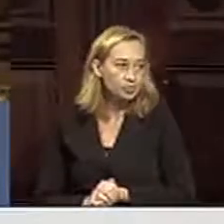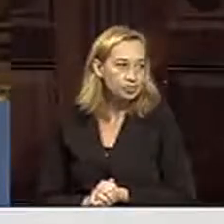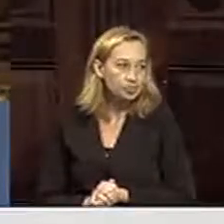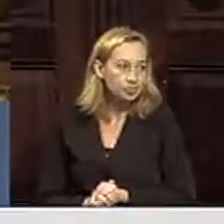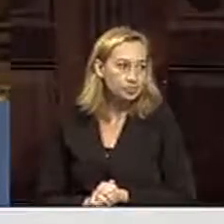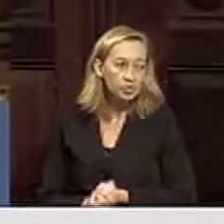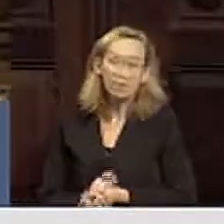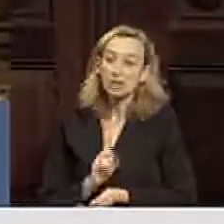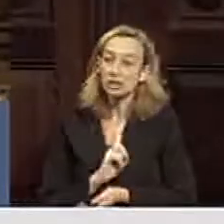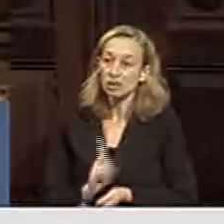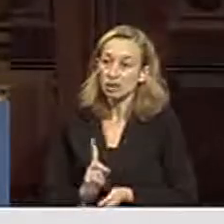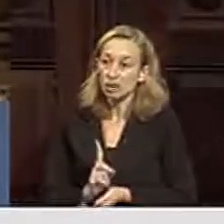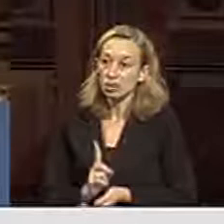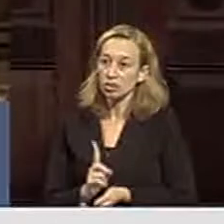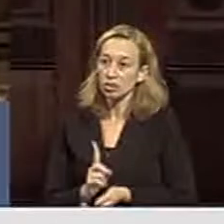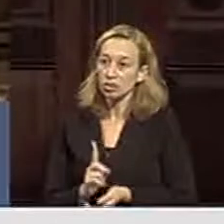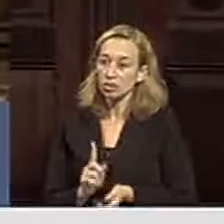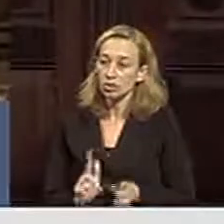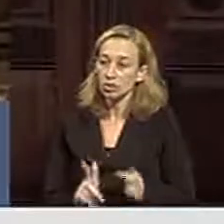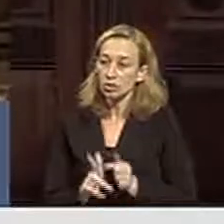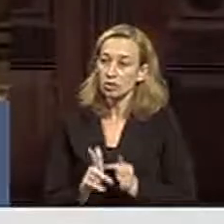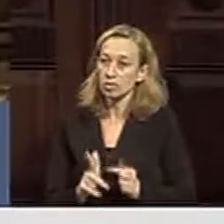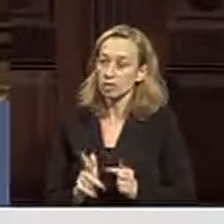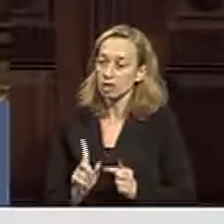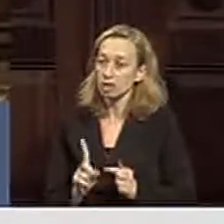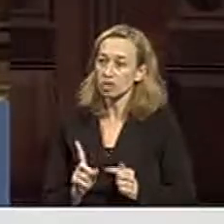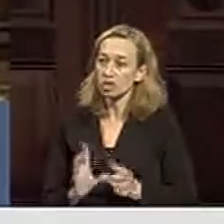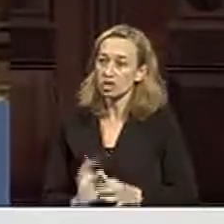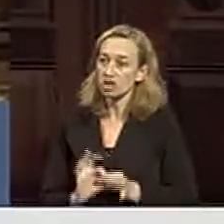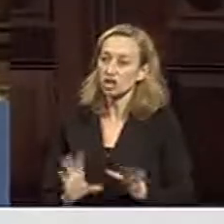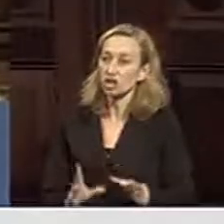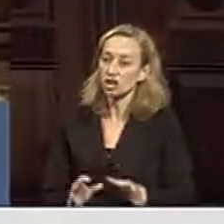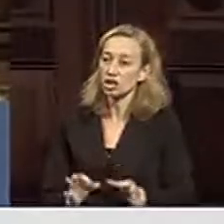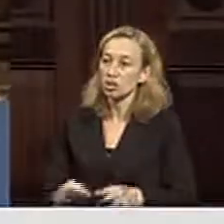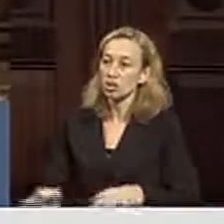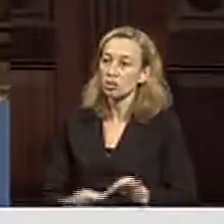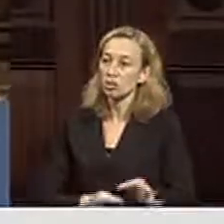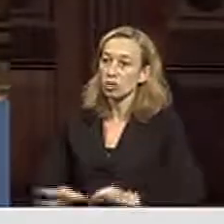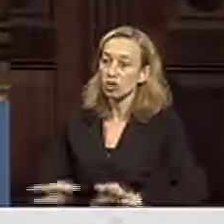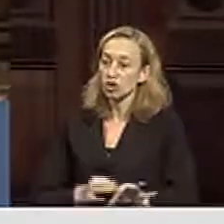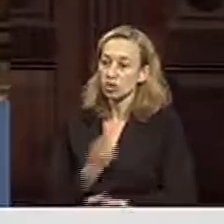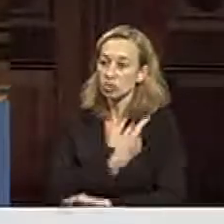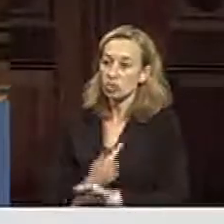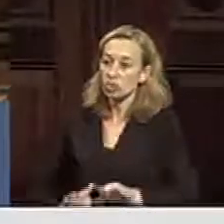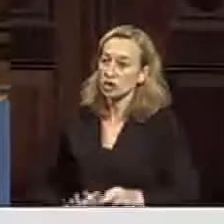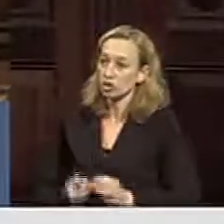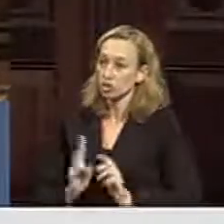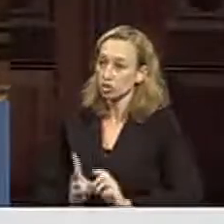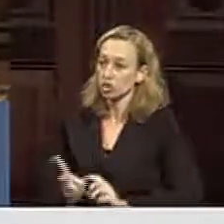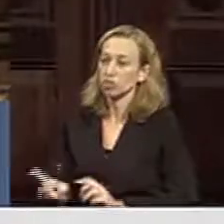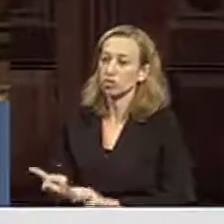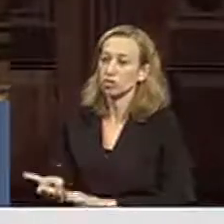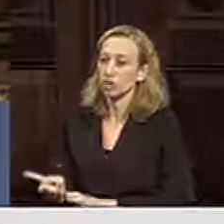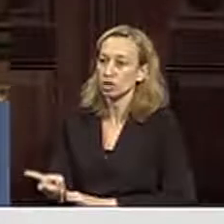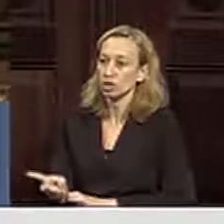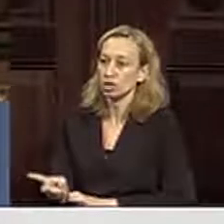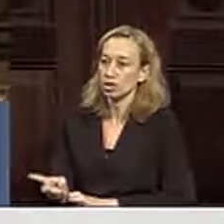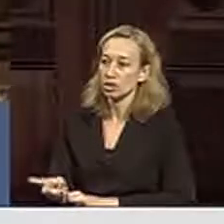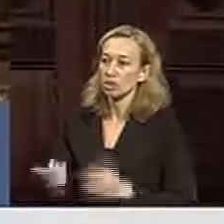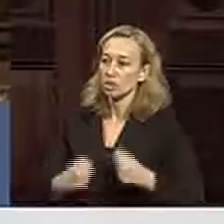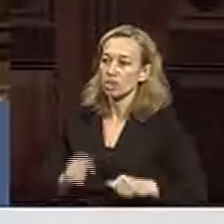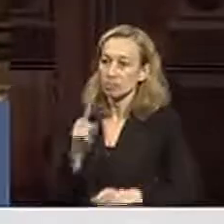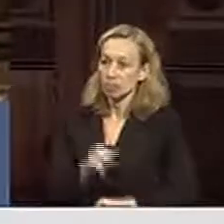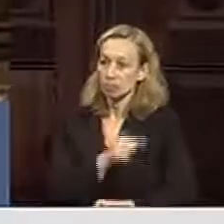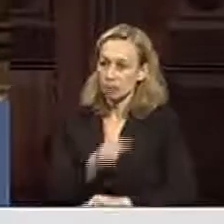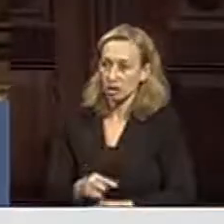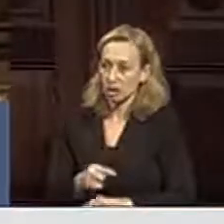não permitir que esses projetos sigam tramitando, trazendo ainda mais prejuízo para o conjunto da população do estado do Rio de